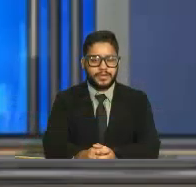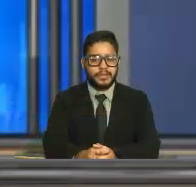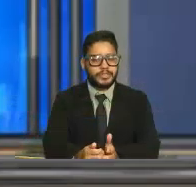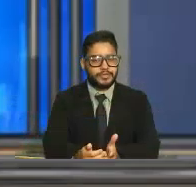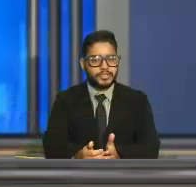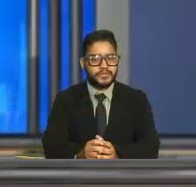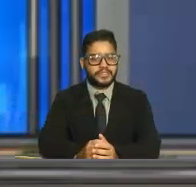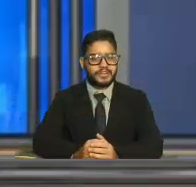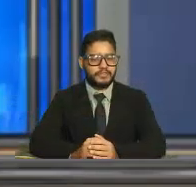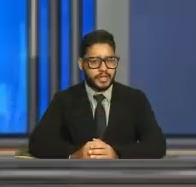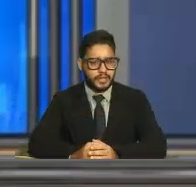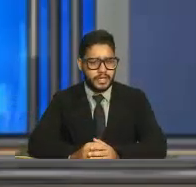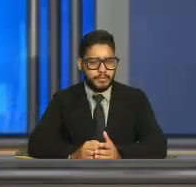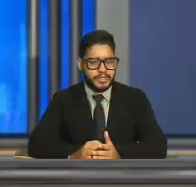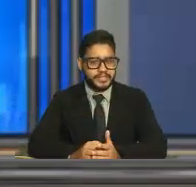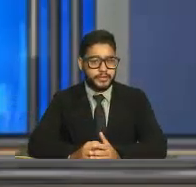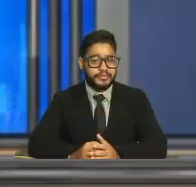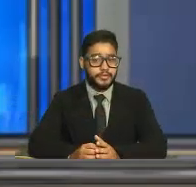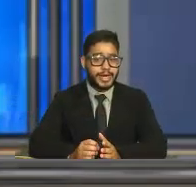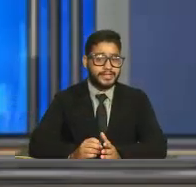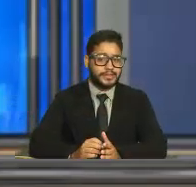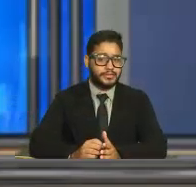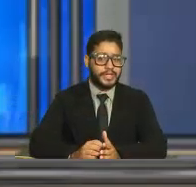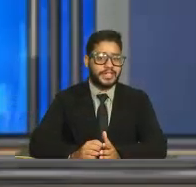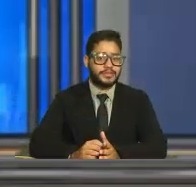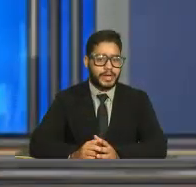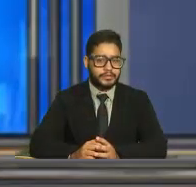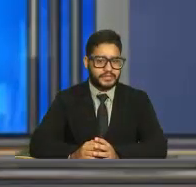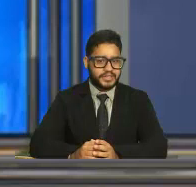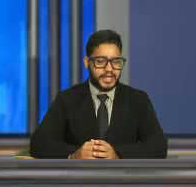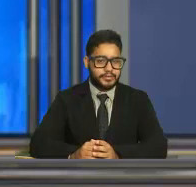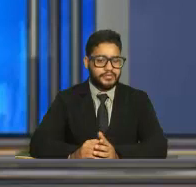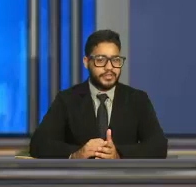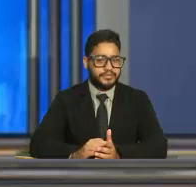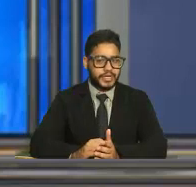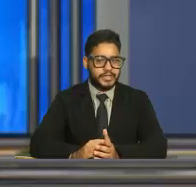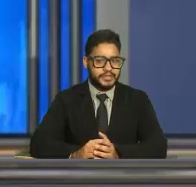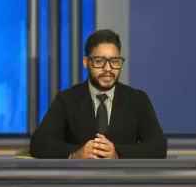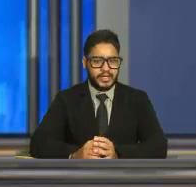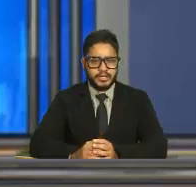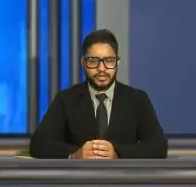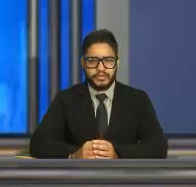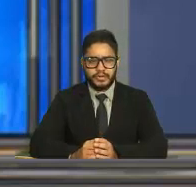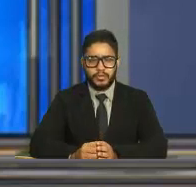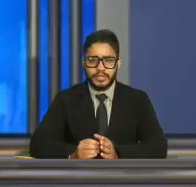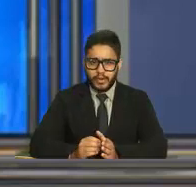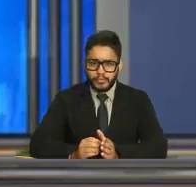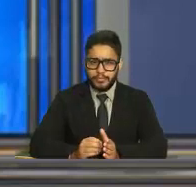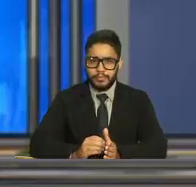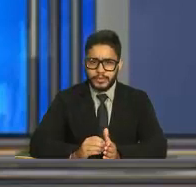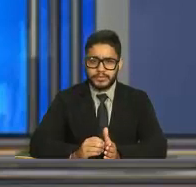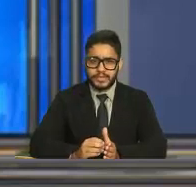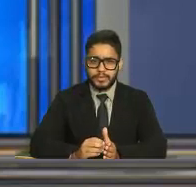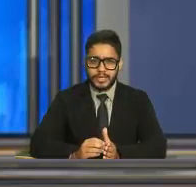Olá, no programa de hoje você vai ver: policial é filmado dando tênis para um sem-teto e vídeo viraliza. Jovem com